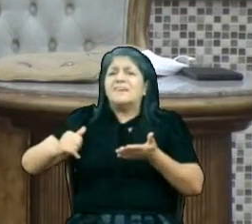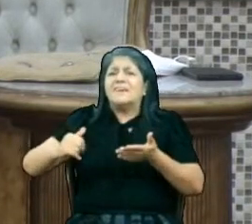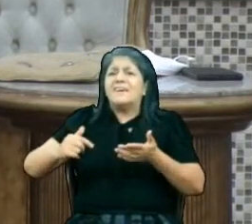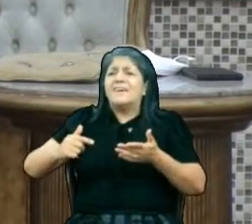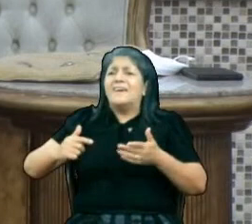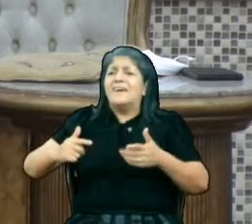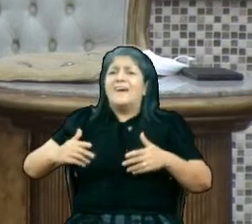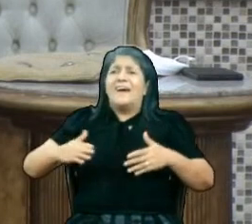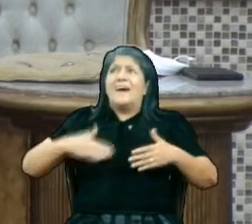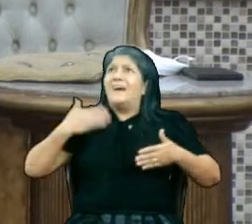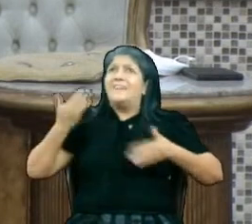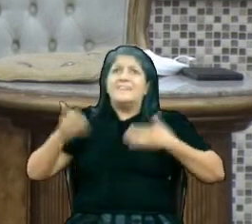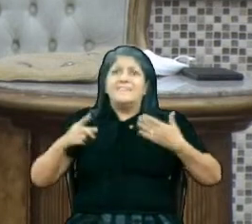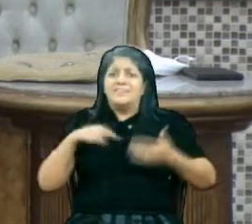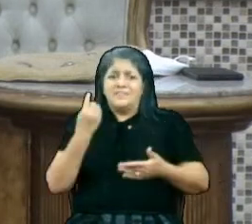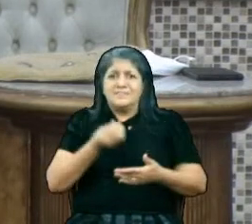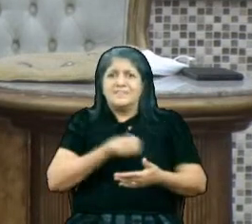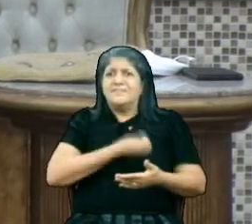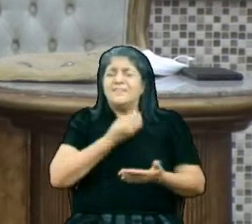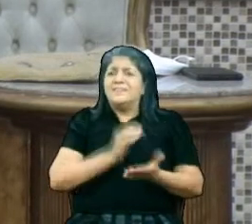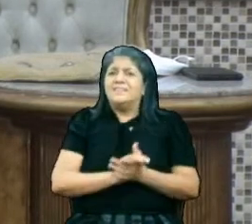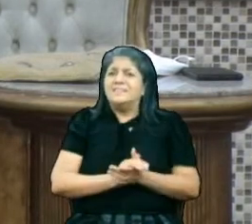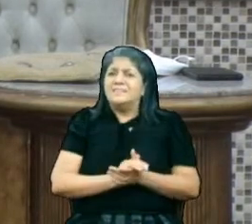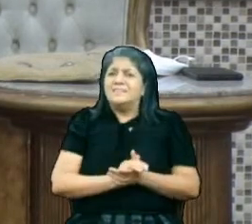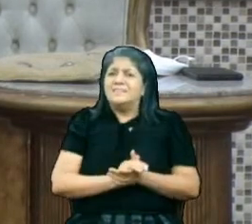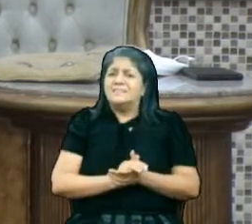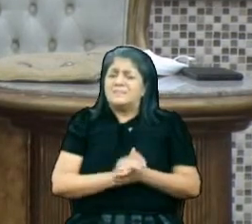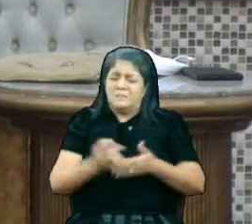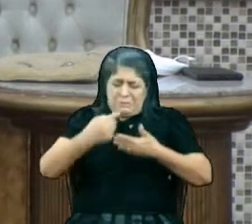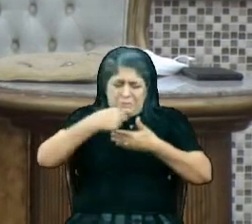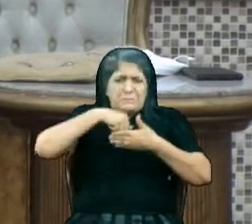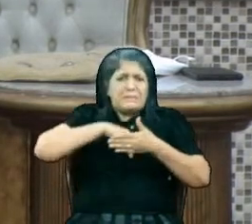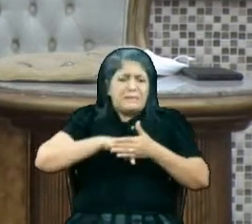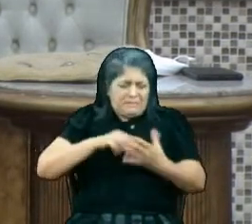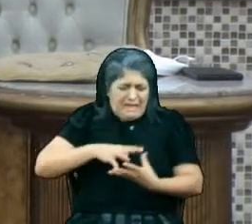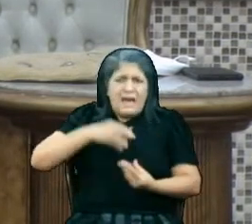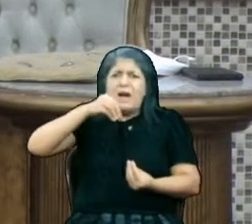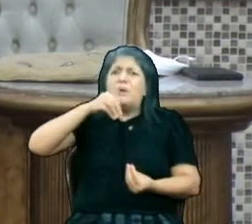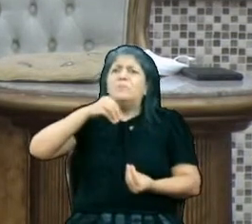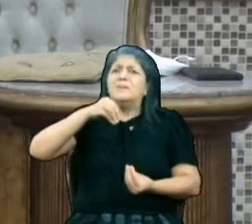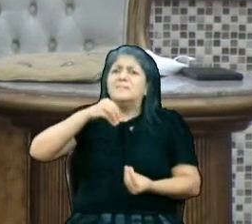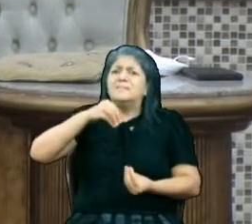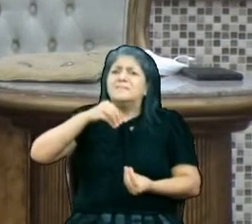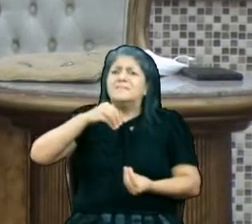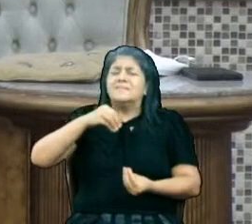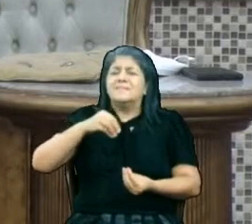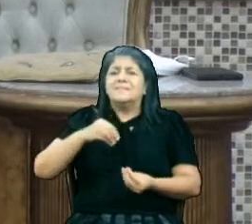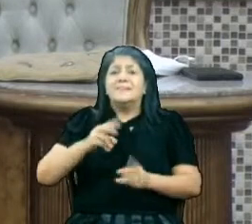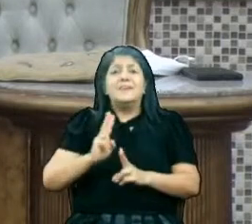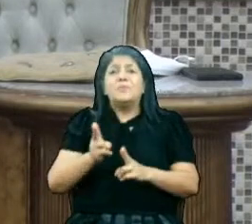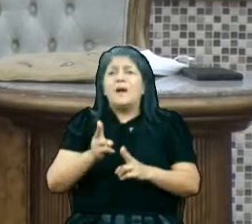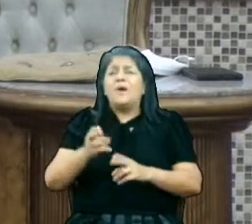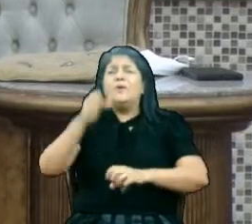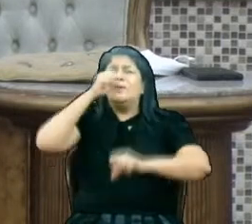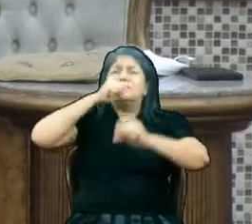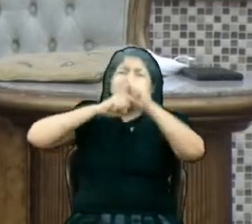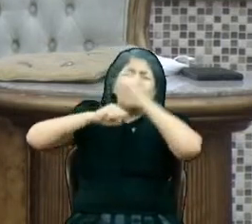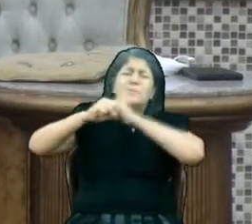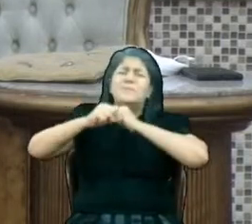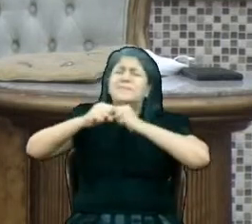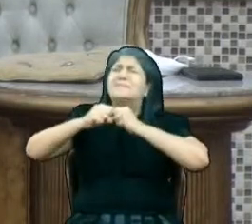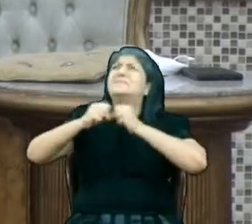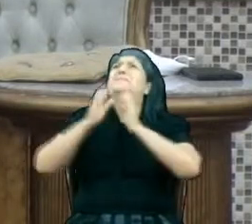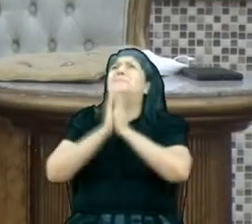disse que essa tristeza ela pode ser interna aqui dentro da Alma O somente a Vitória a minha alma está